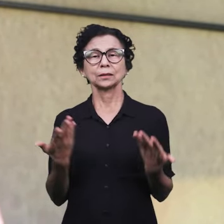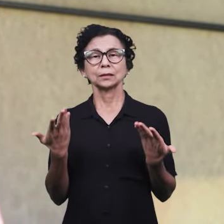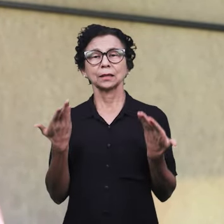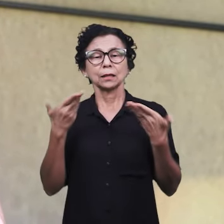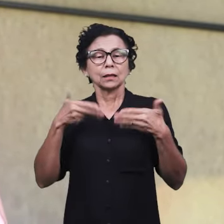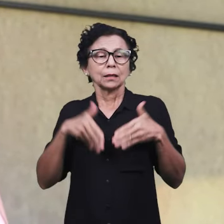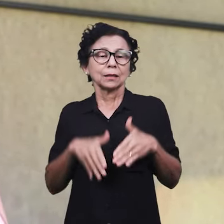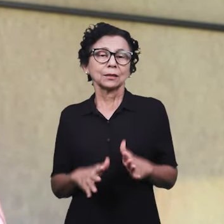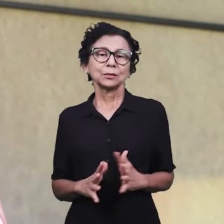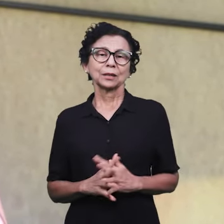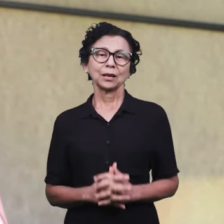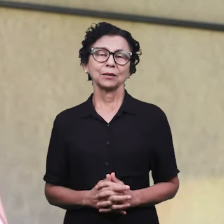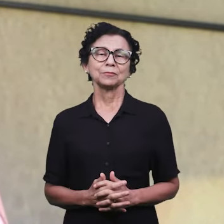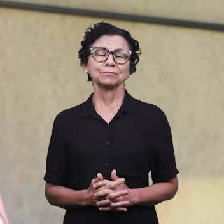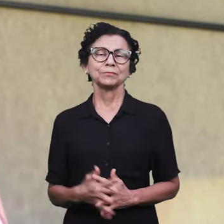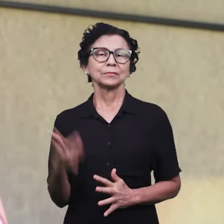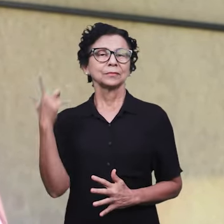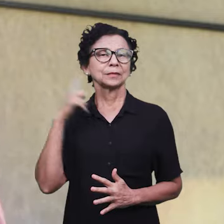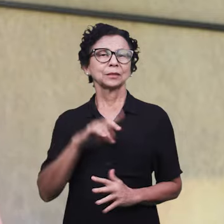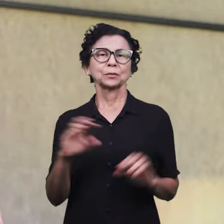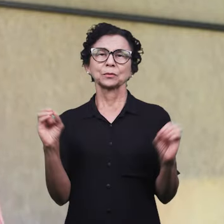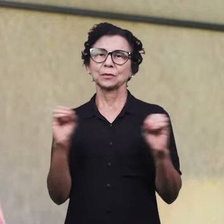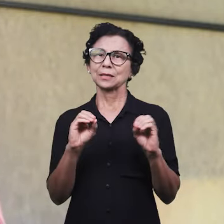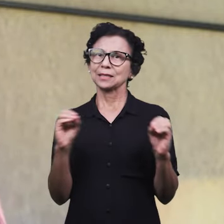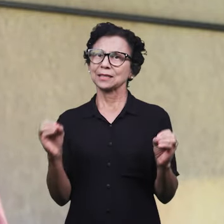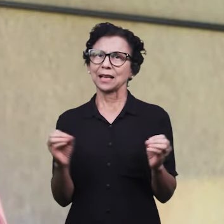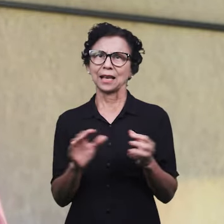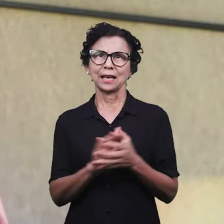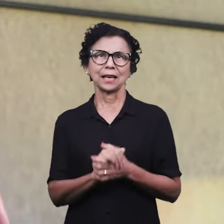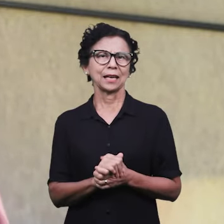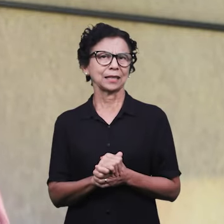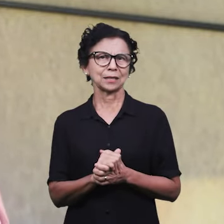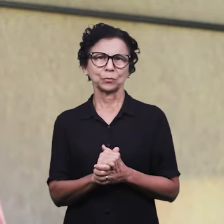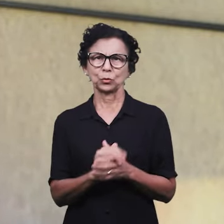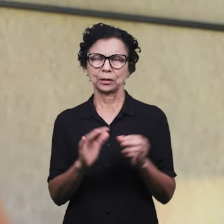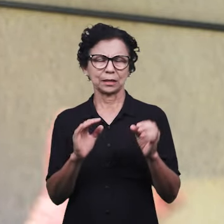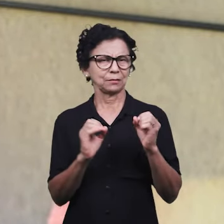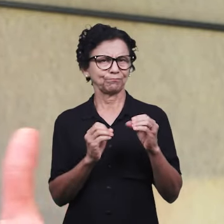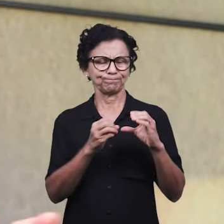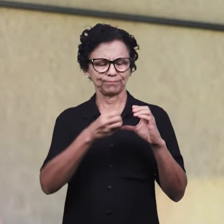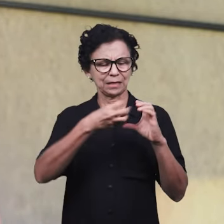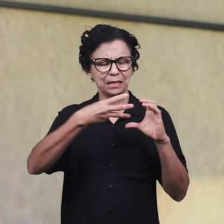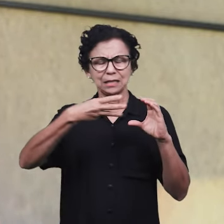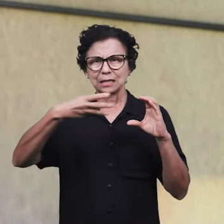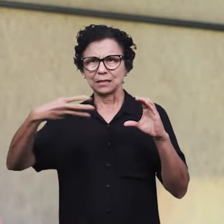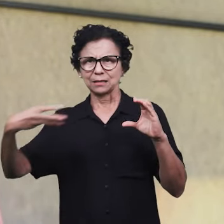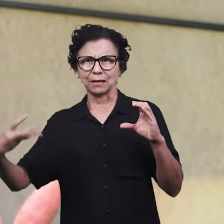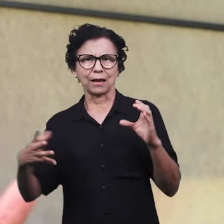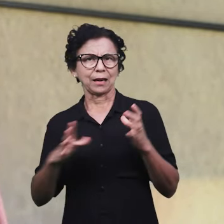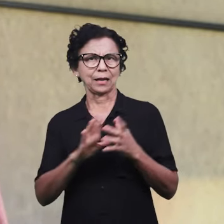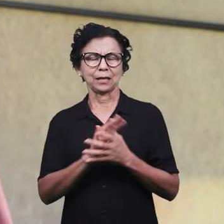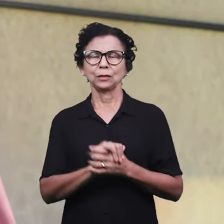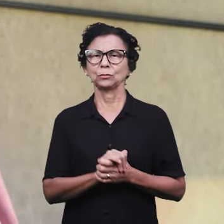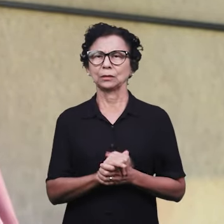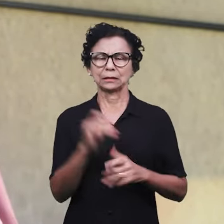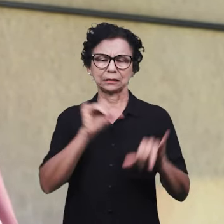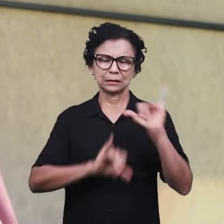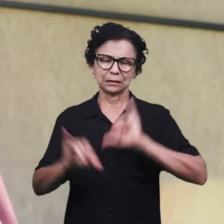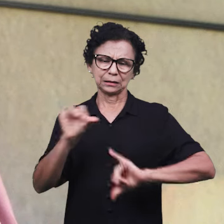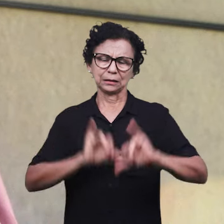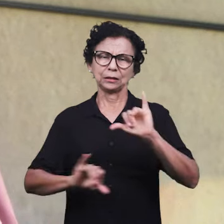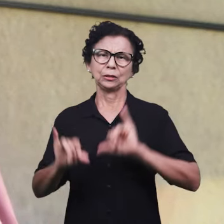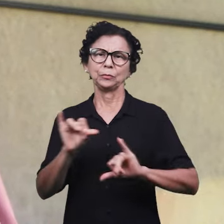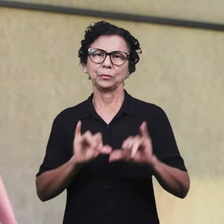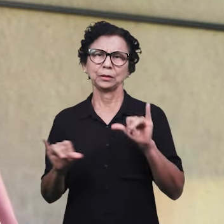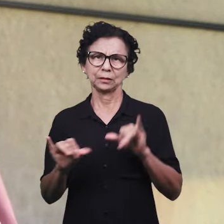tamanha complexidade dos eventos, né, celulares, moleculares e até químicos e físicos que a ciência